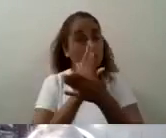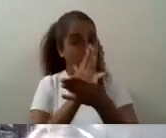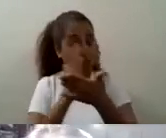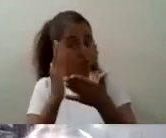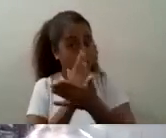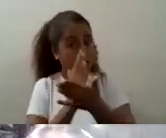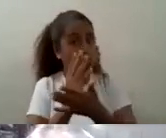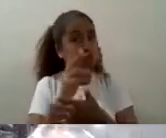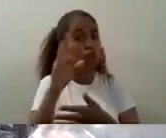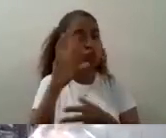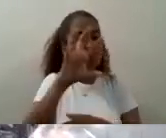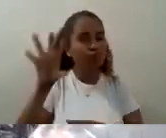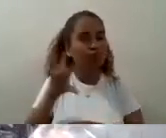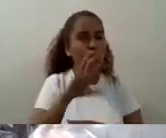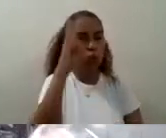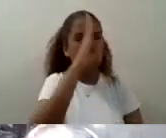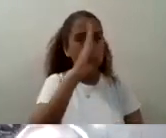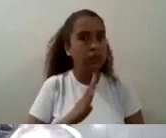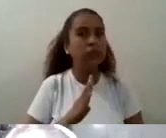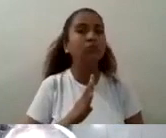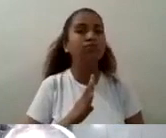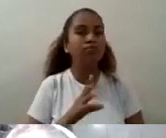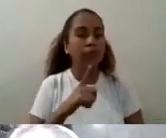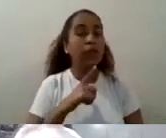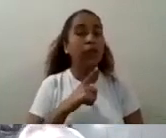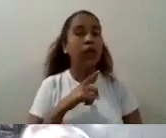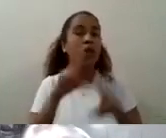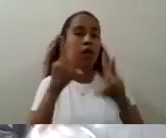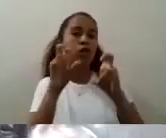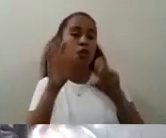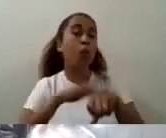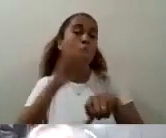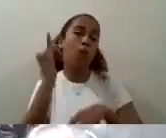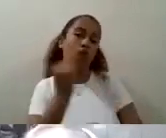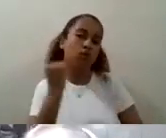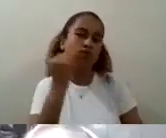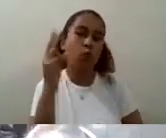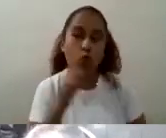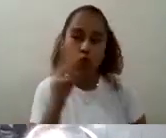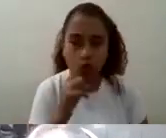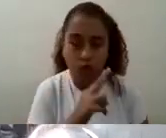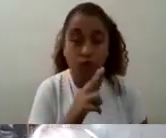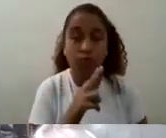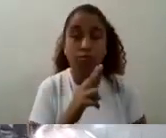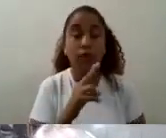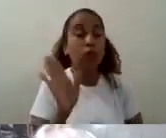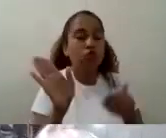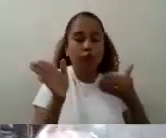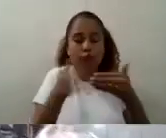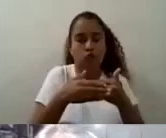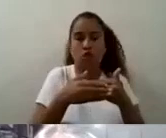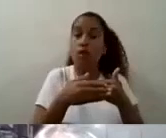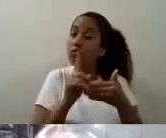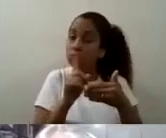do país existem assuntos mais urgentes. Então, a gente não quer fechar, mas que